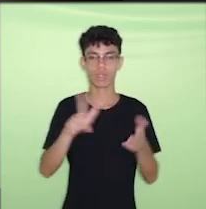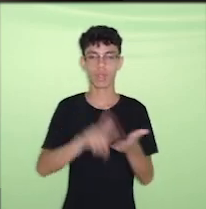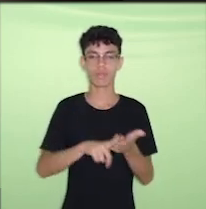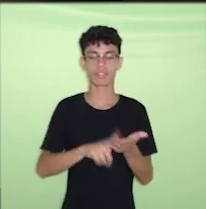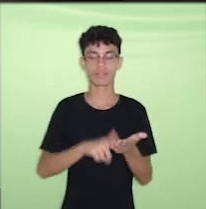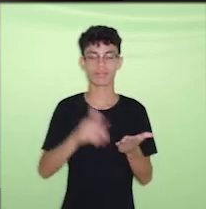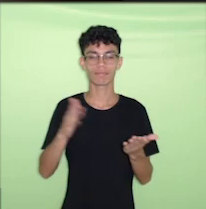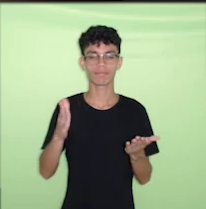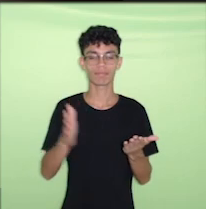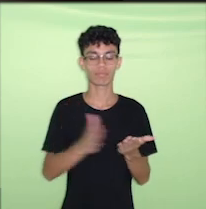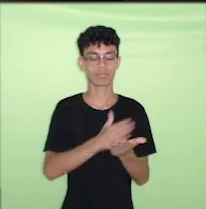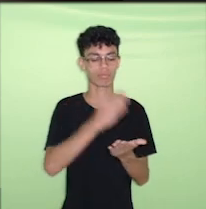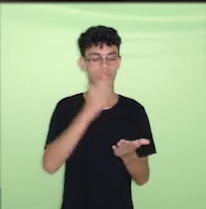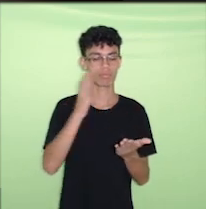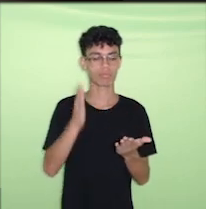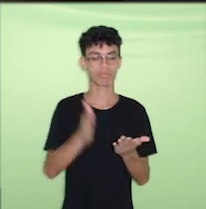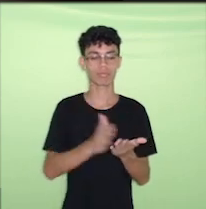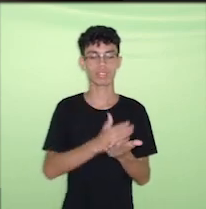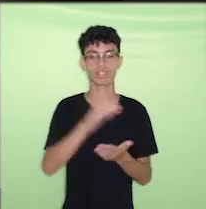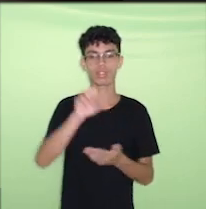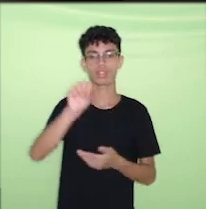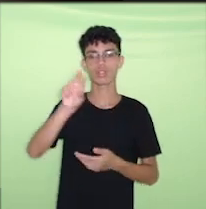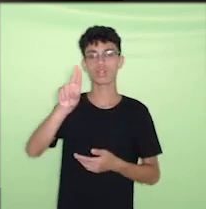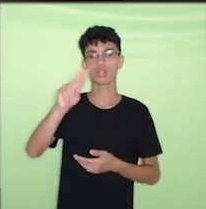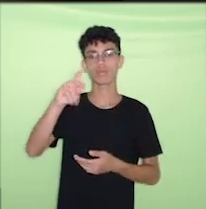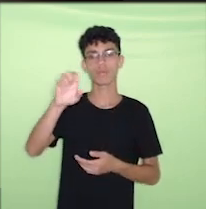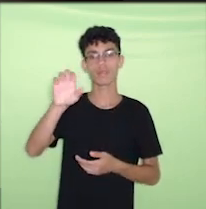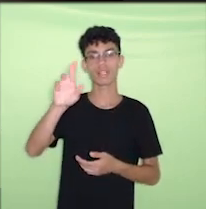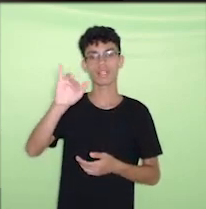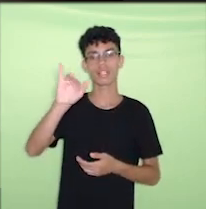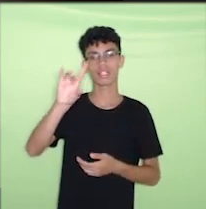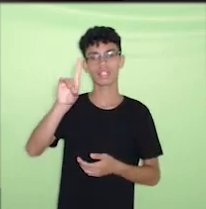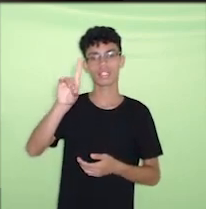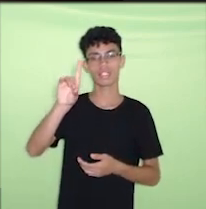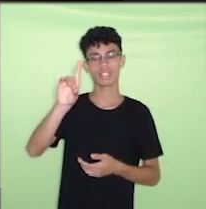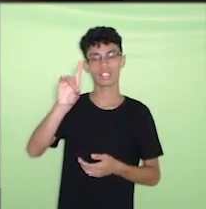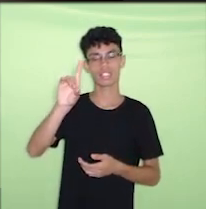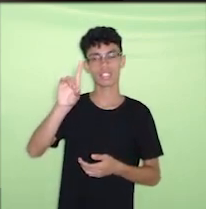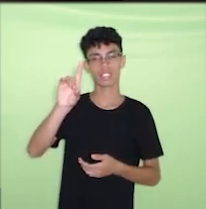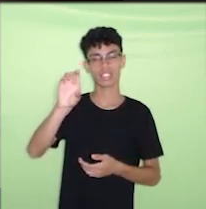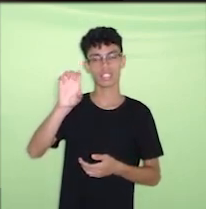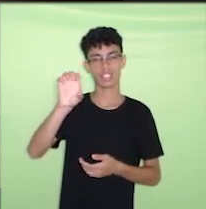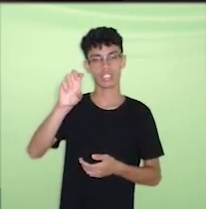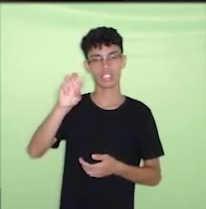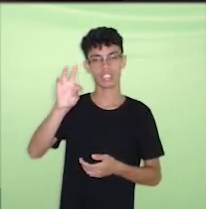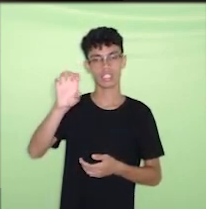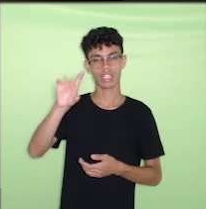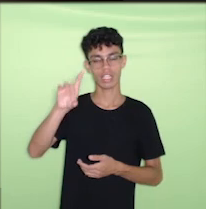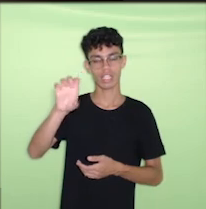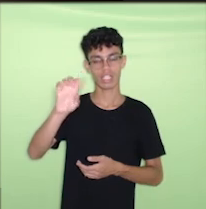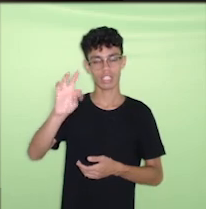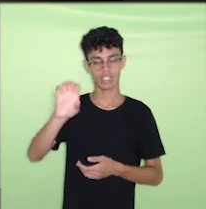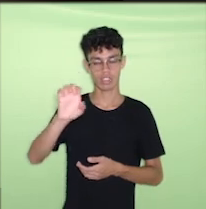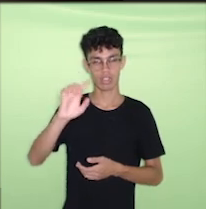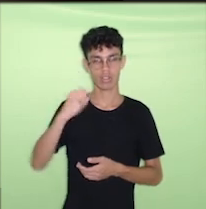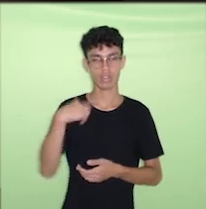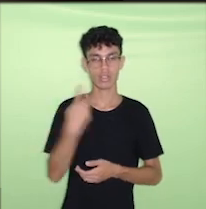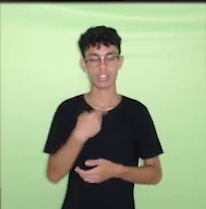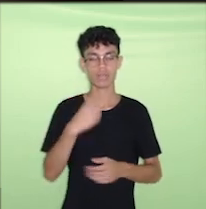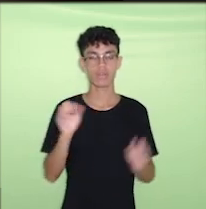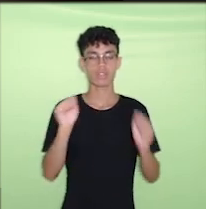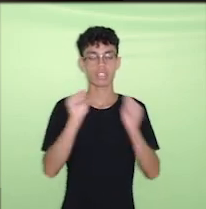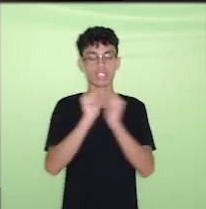com lentidão enquanto a superintendente se prepara para tomar notas. Estamos aqui para ouvi-la,